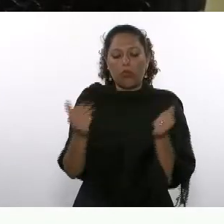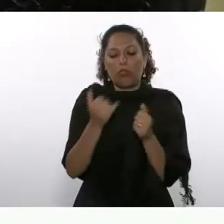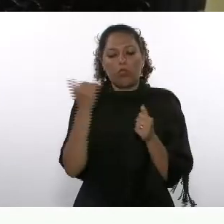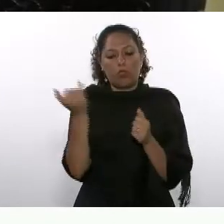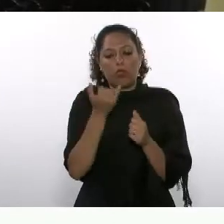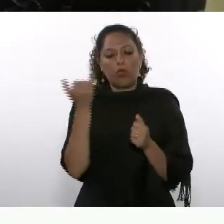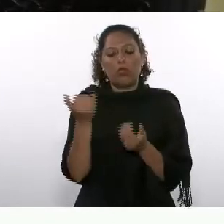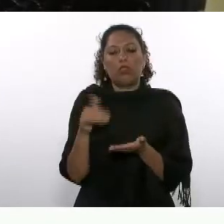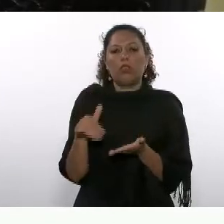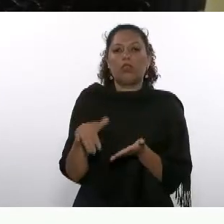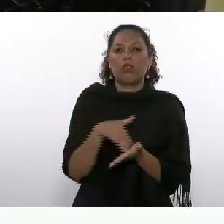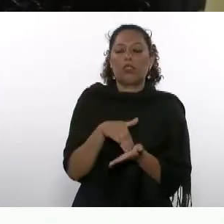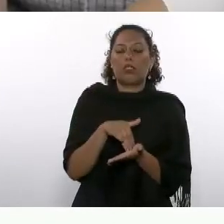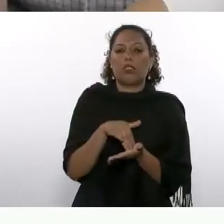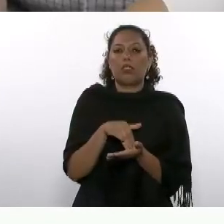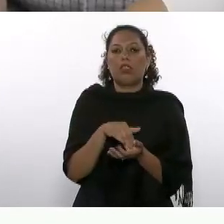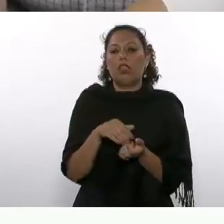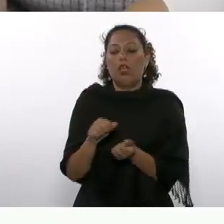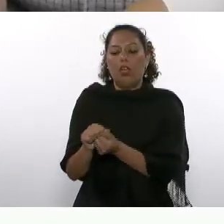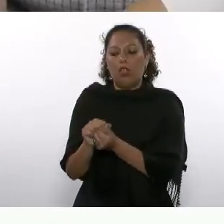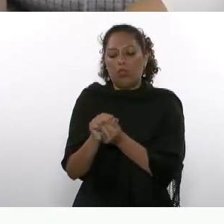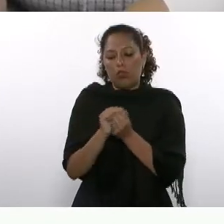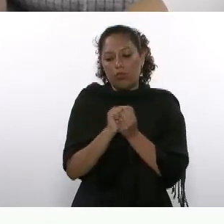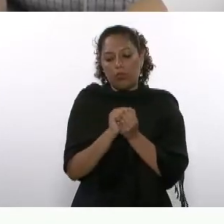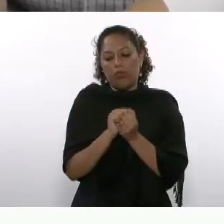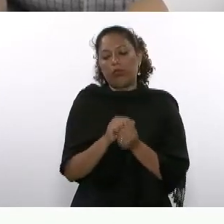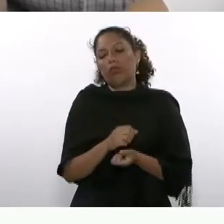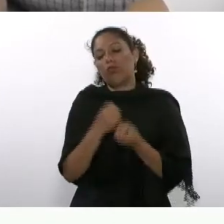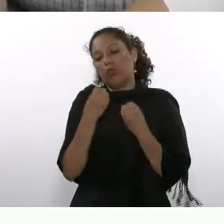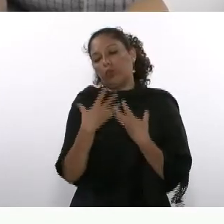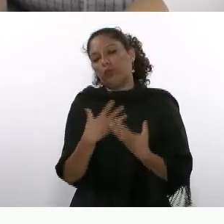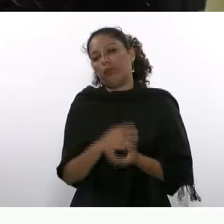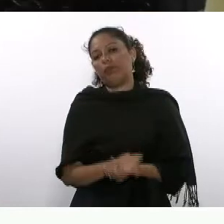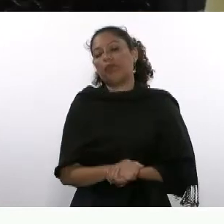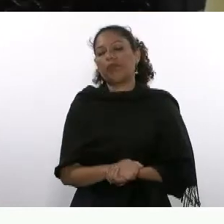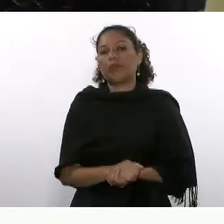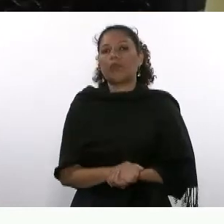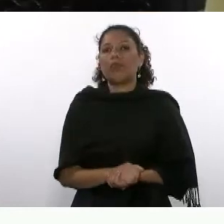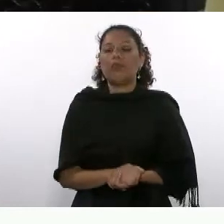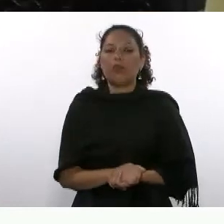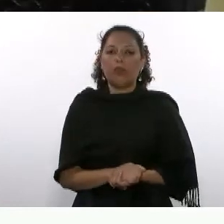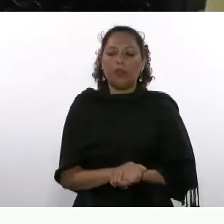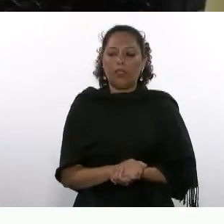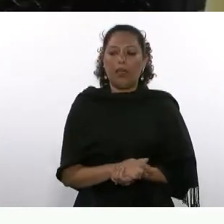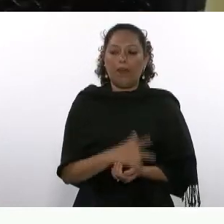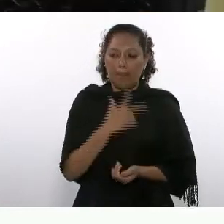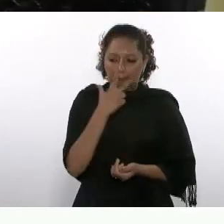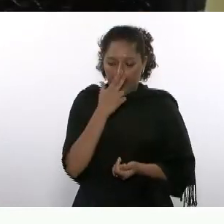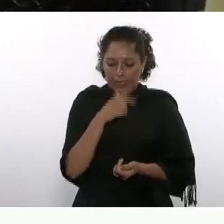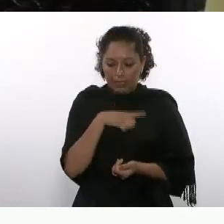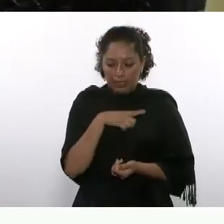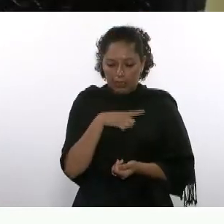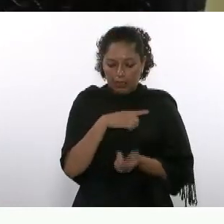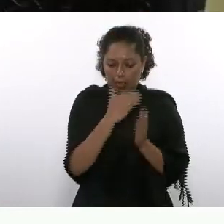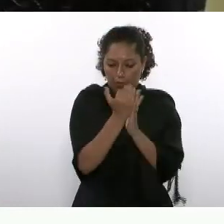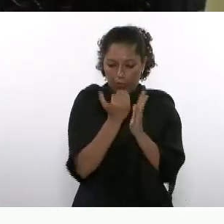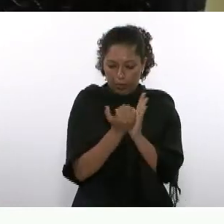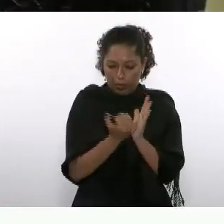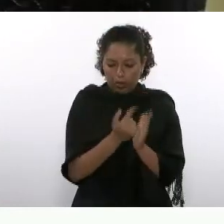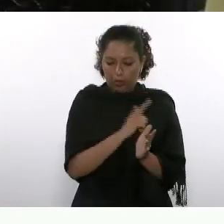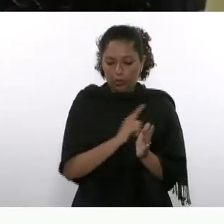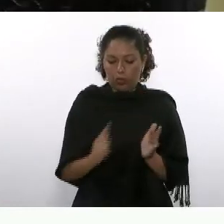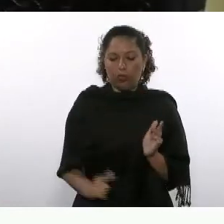Quem aproximou a setor do CEPERJ foi o senhor. Muito bom. Me parece que existia um programa do governo federal